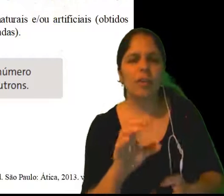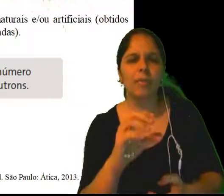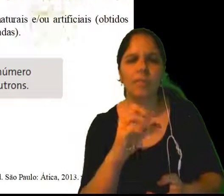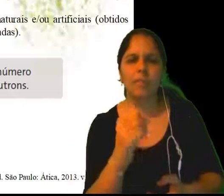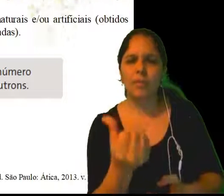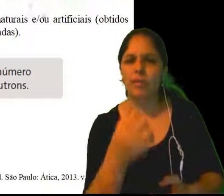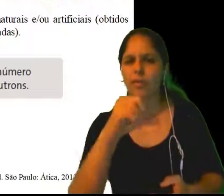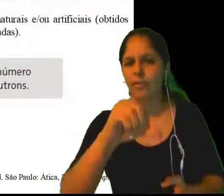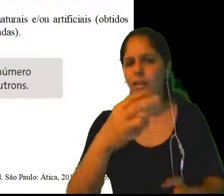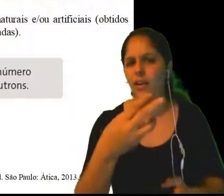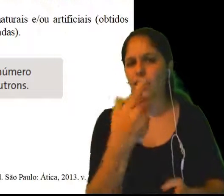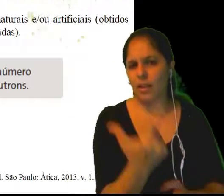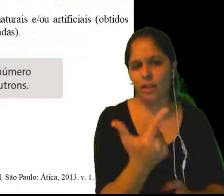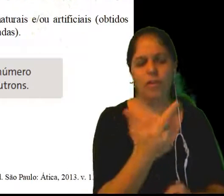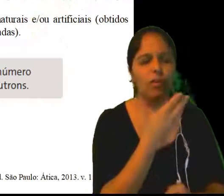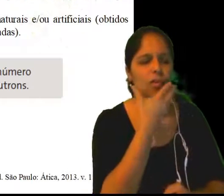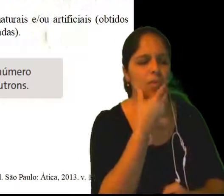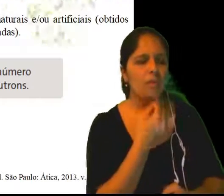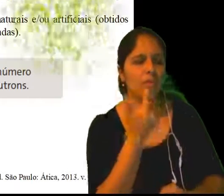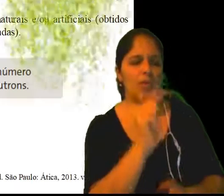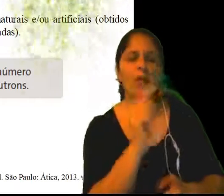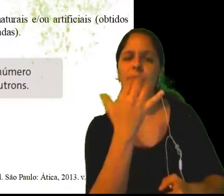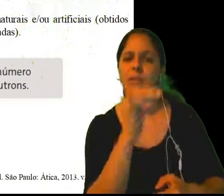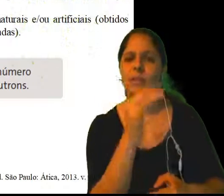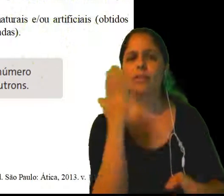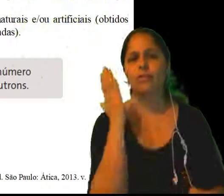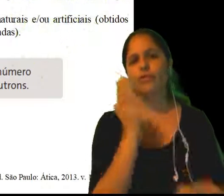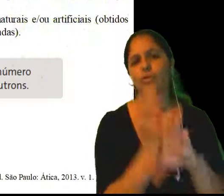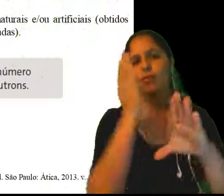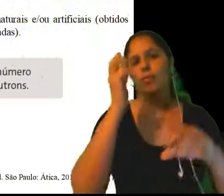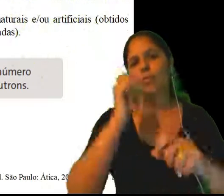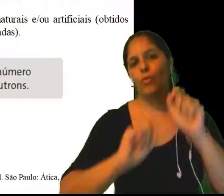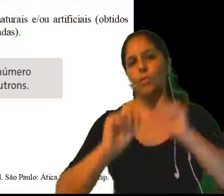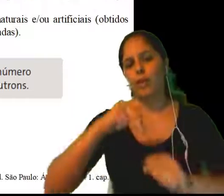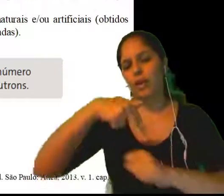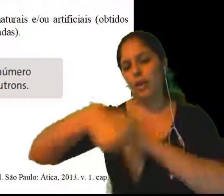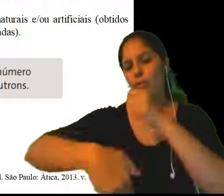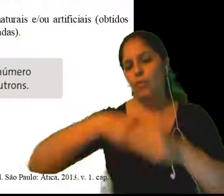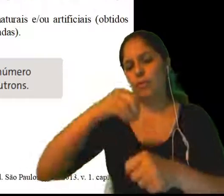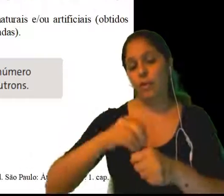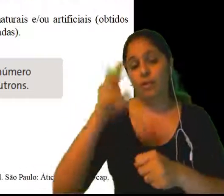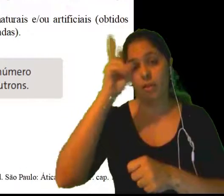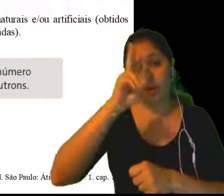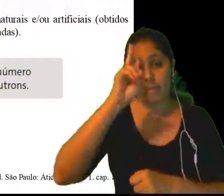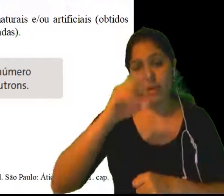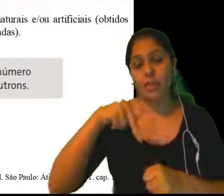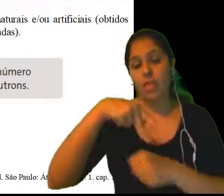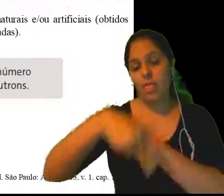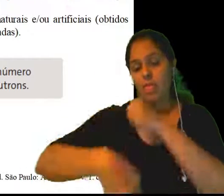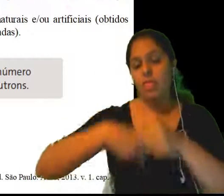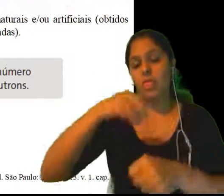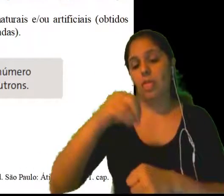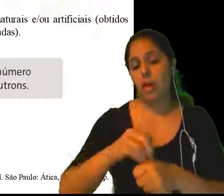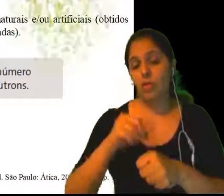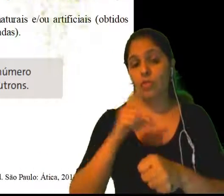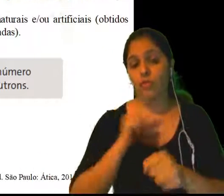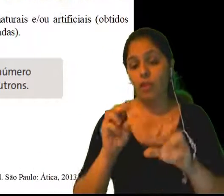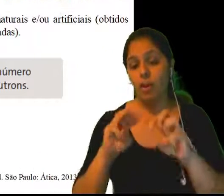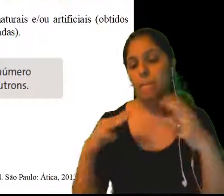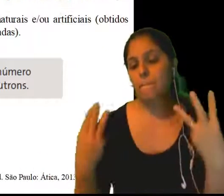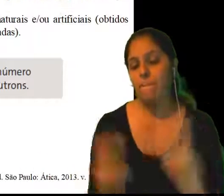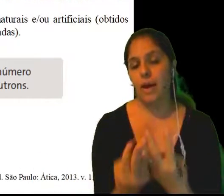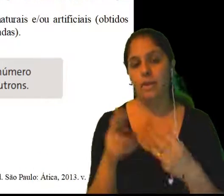somente em 1932, quando Chadwick descobriu o nêutron. Lembrando que o nêutron tinha